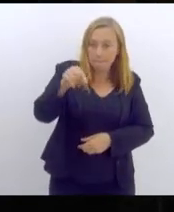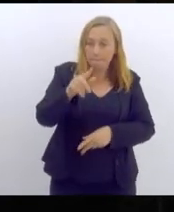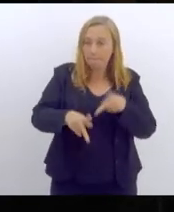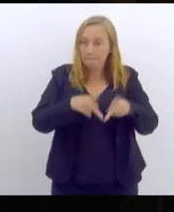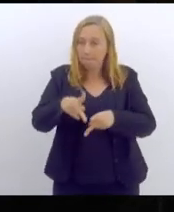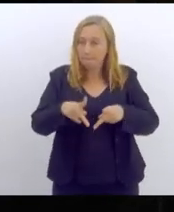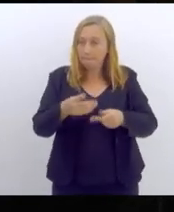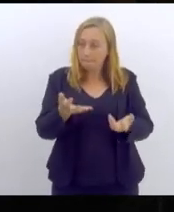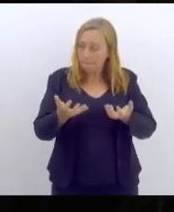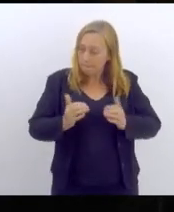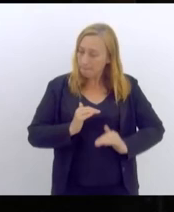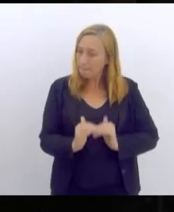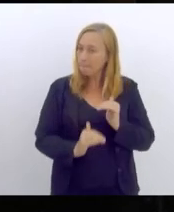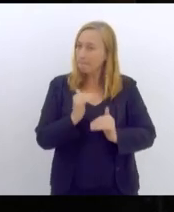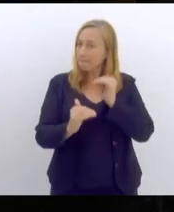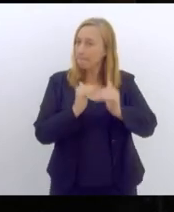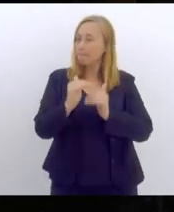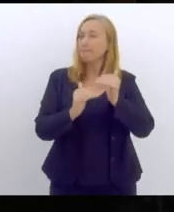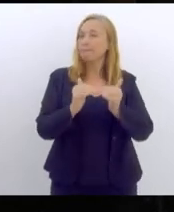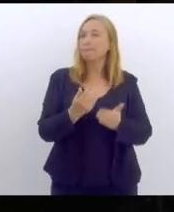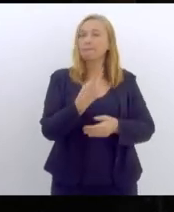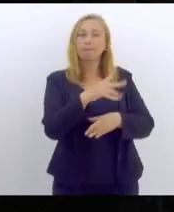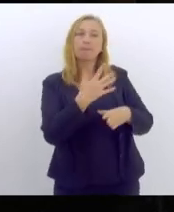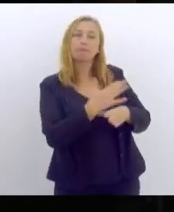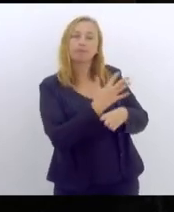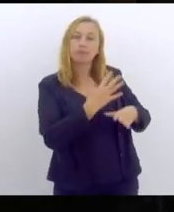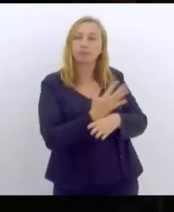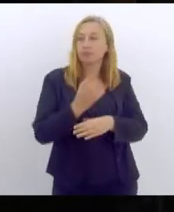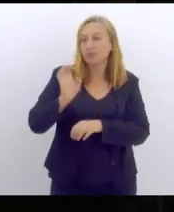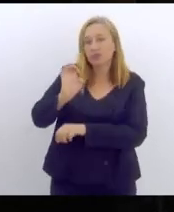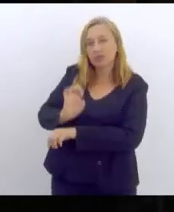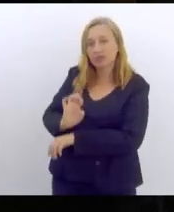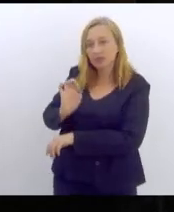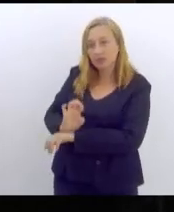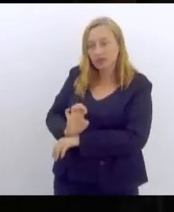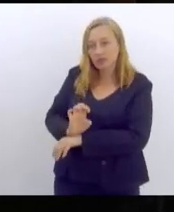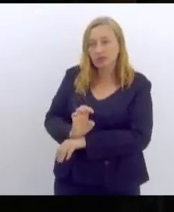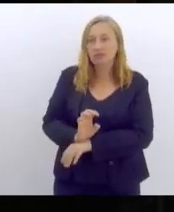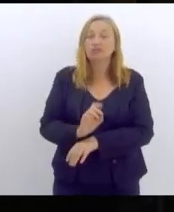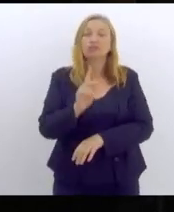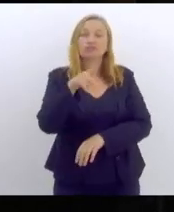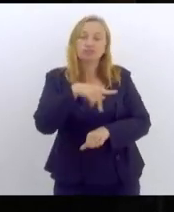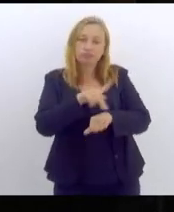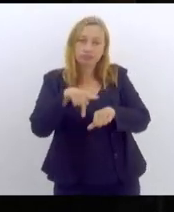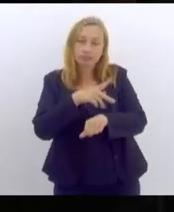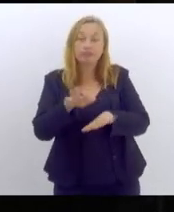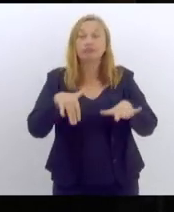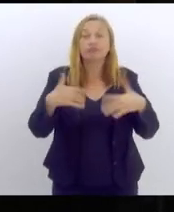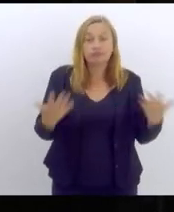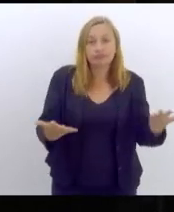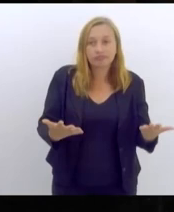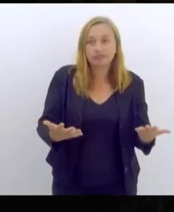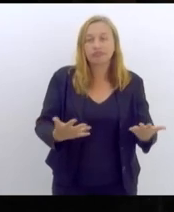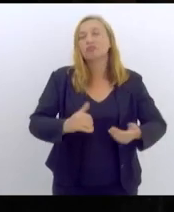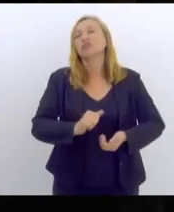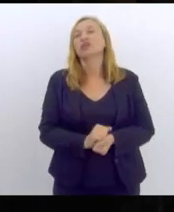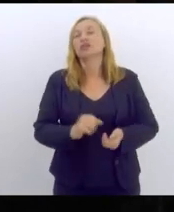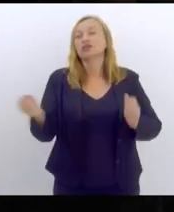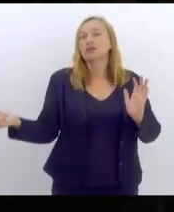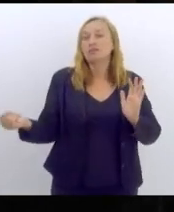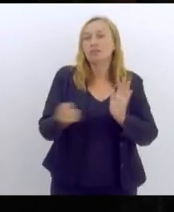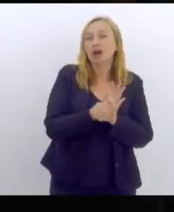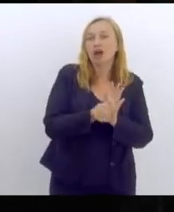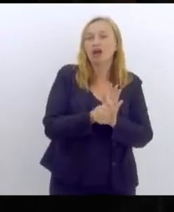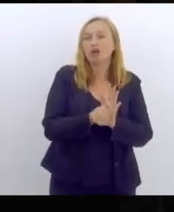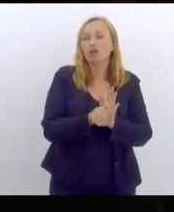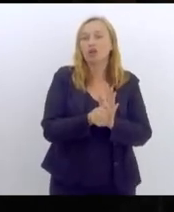do desenvolvimento da sua cidade, do seu estado e do seu país. Então, esse marco com a